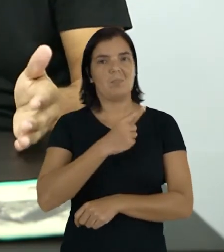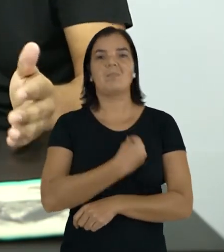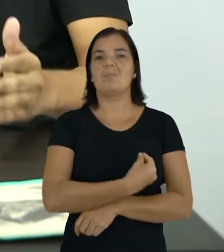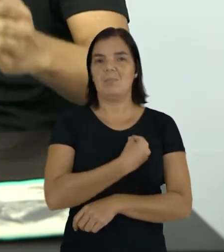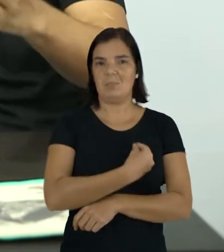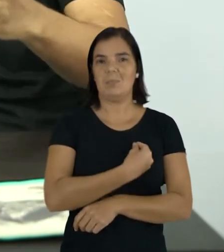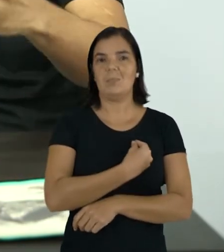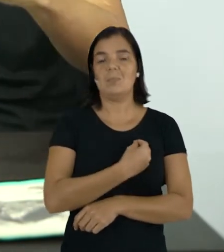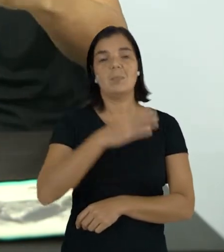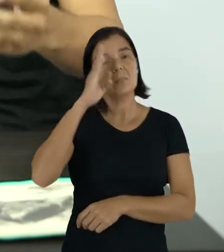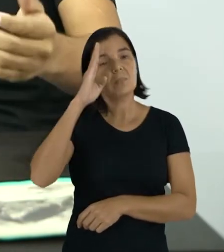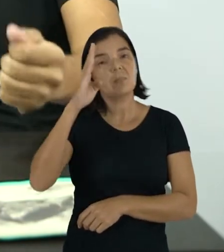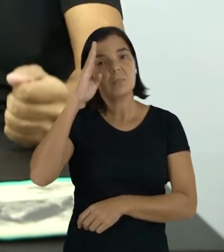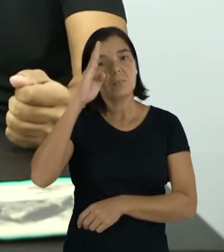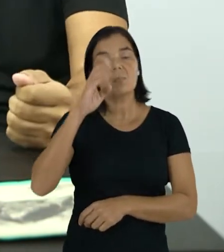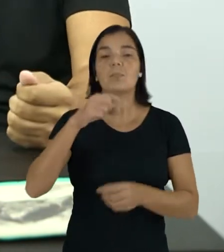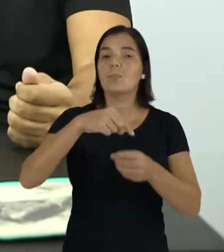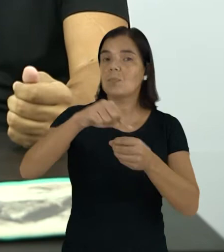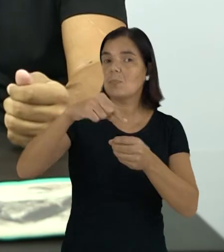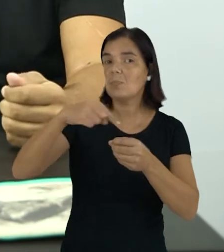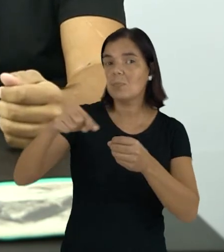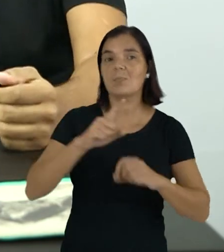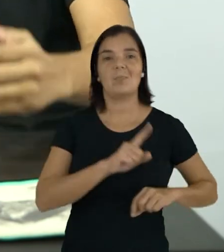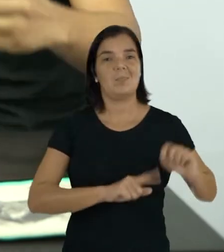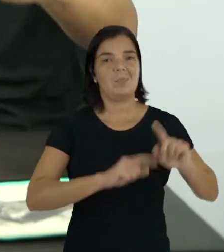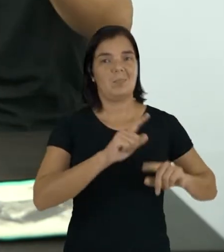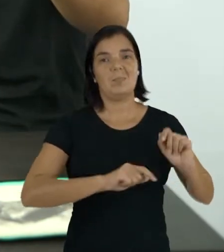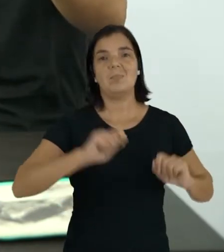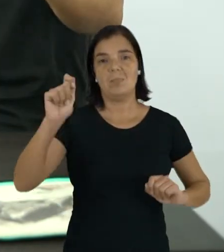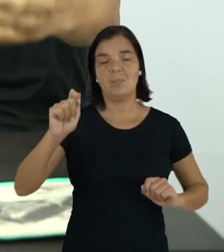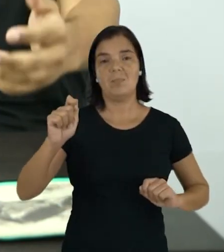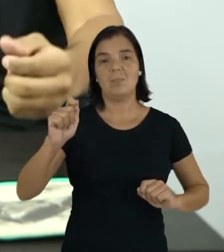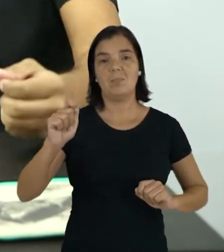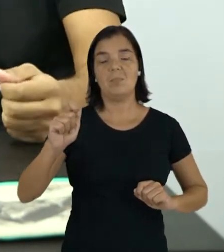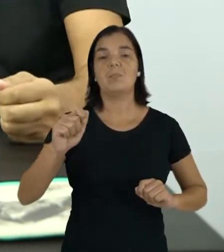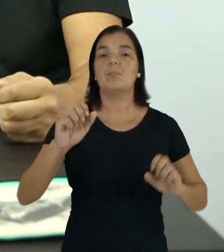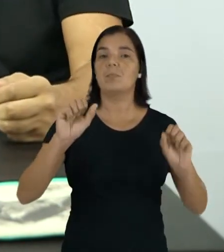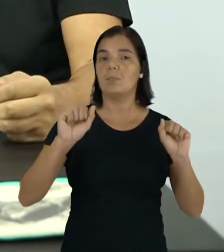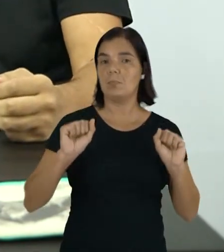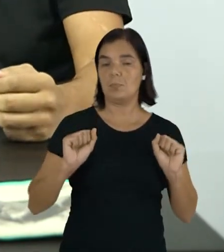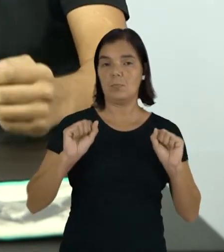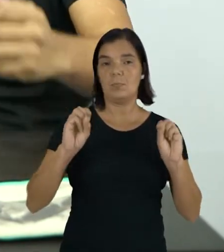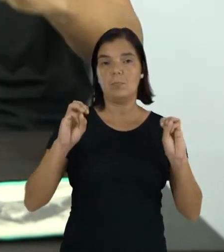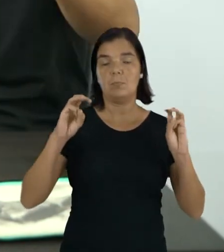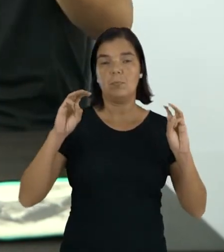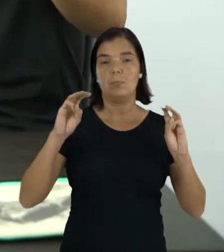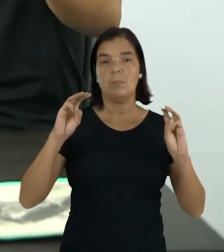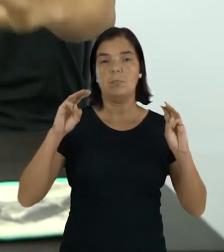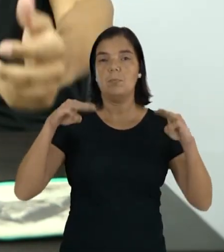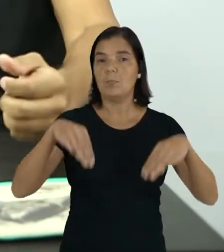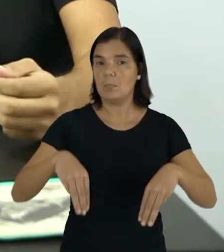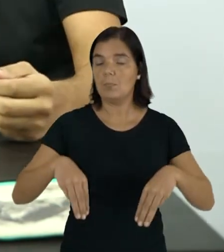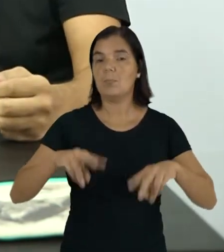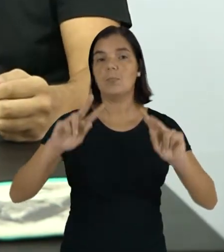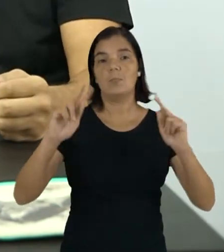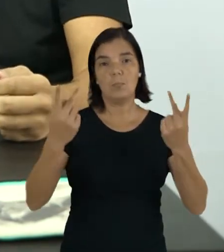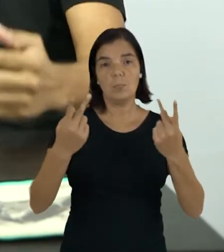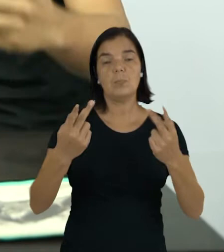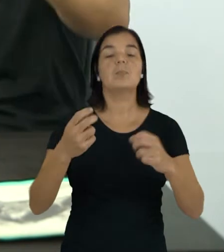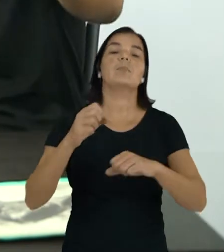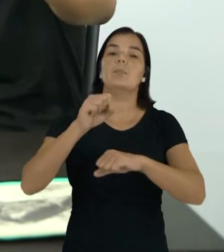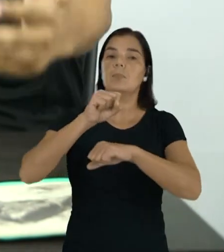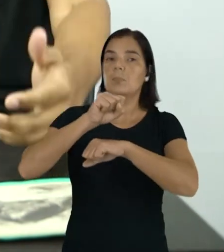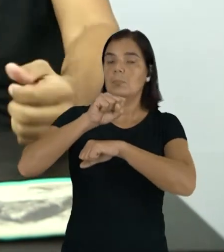isso, principalmente no interior do nosso Acre, nas cidades de Manoel Urbano, Santa Rosa do